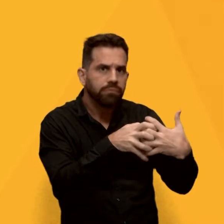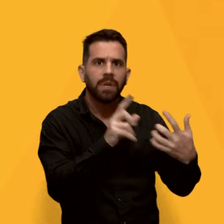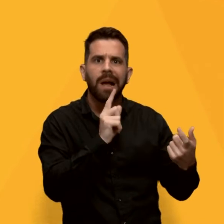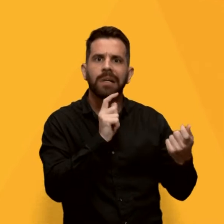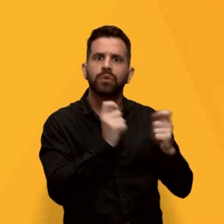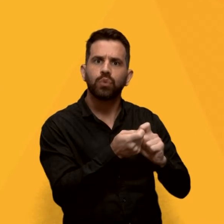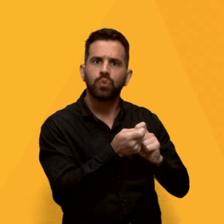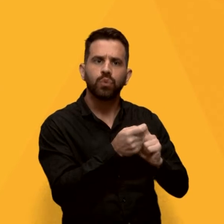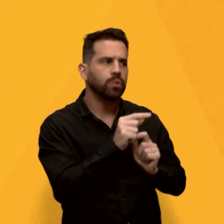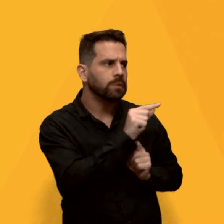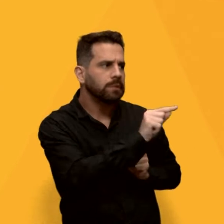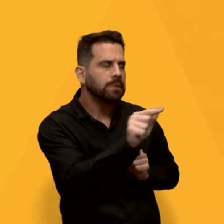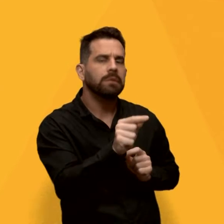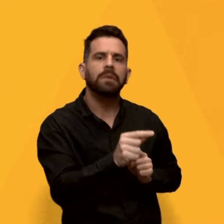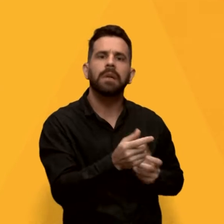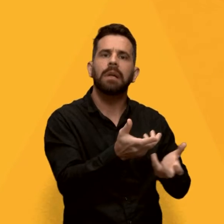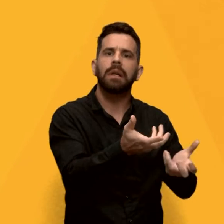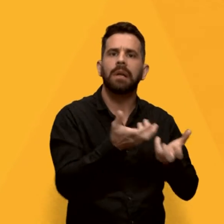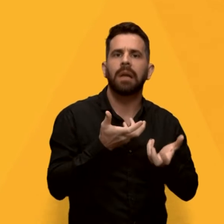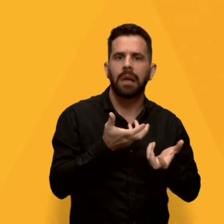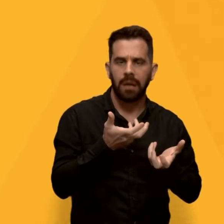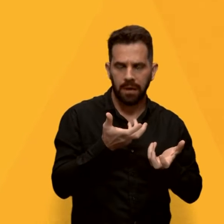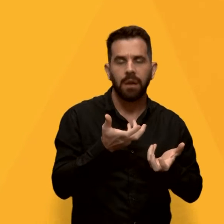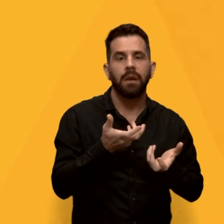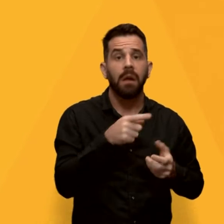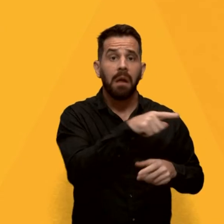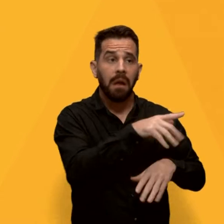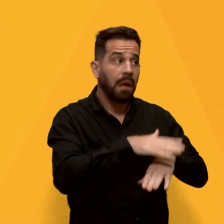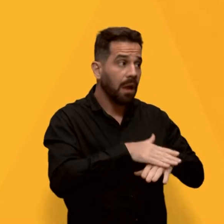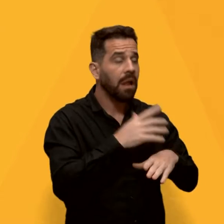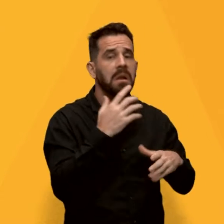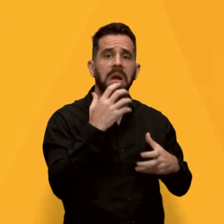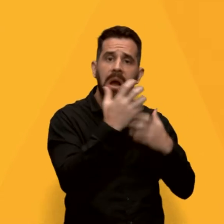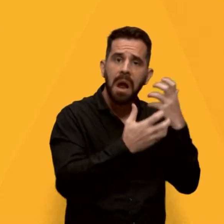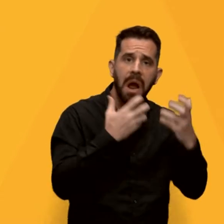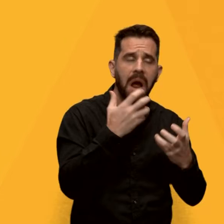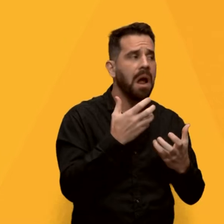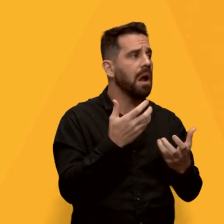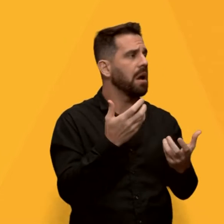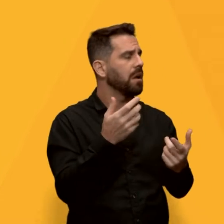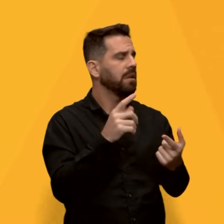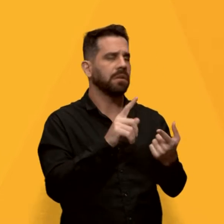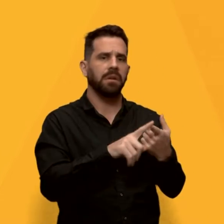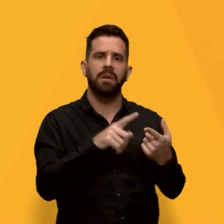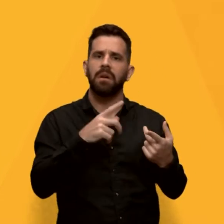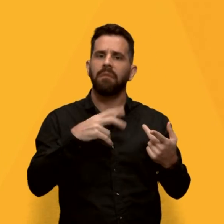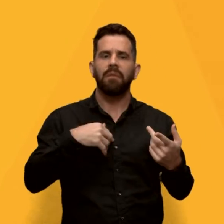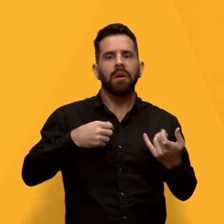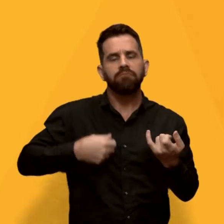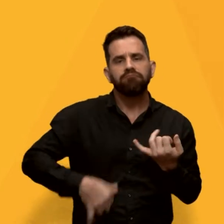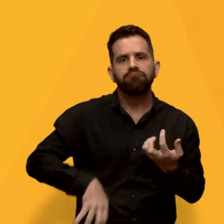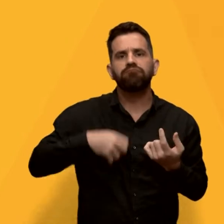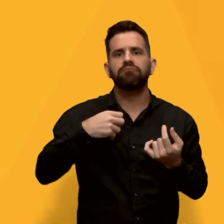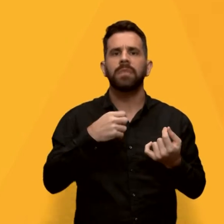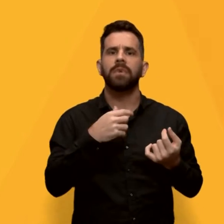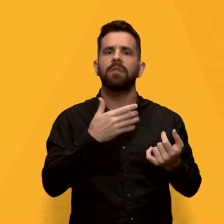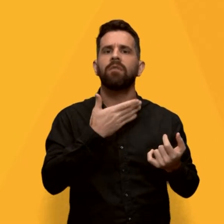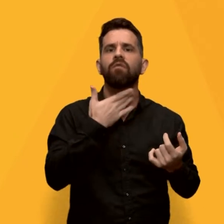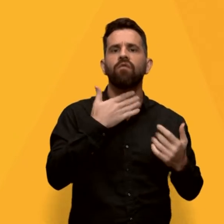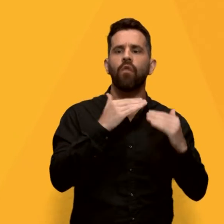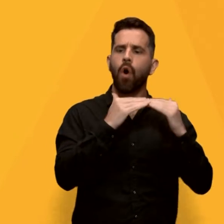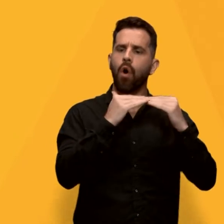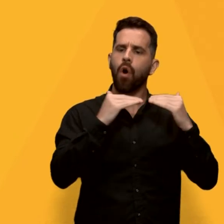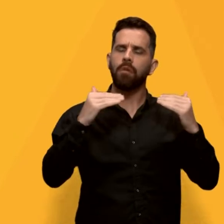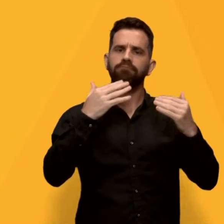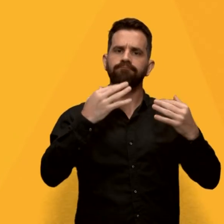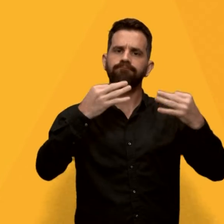dele nessa expressão musical, né? Ele canta também, a gente vai fazendo a afinação da voz e